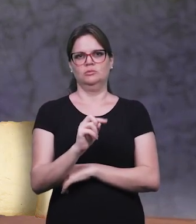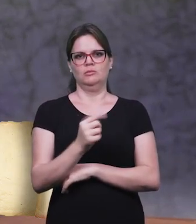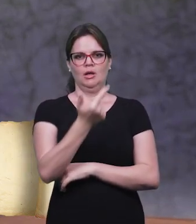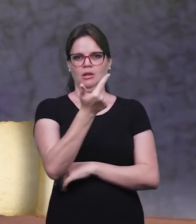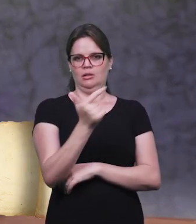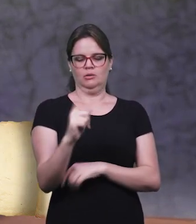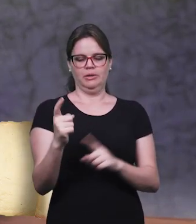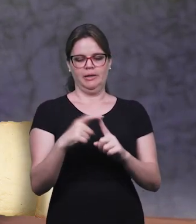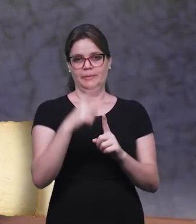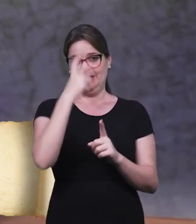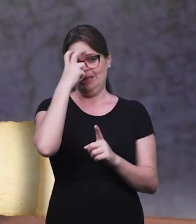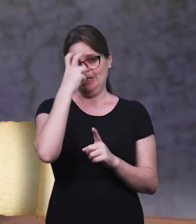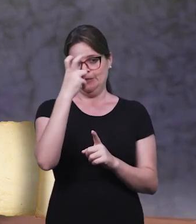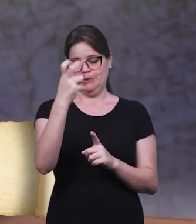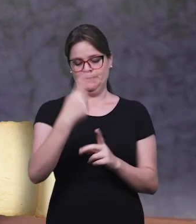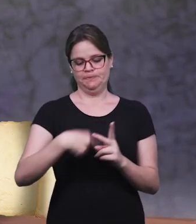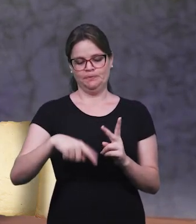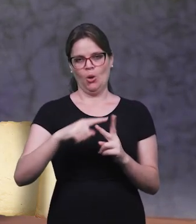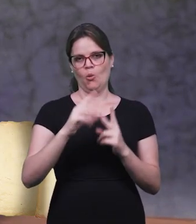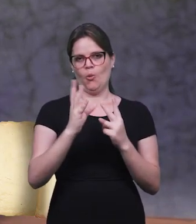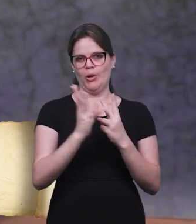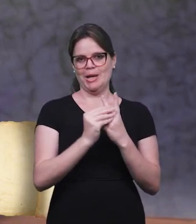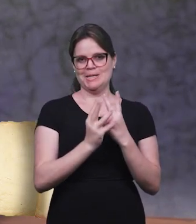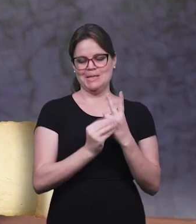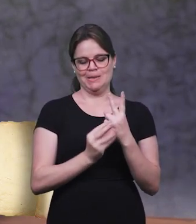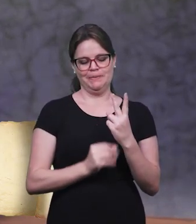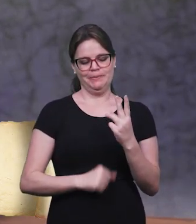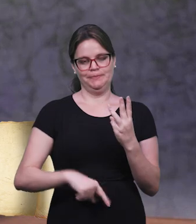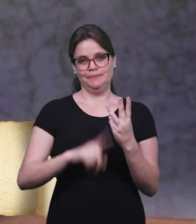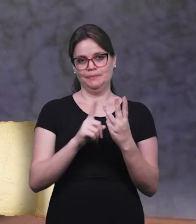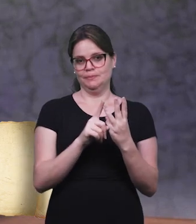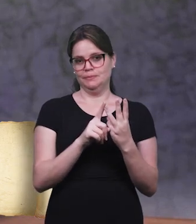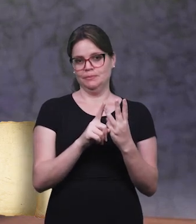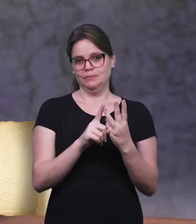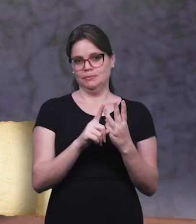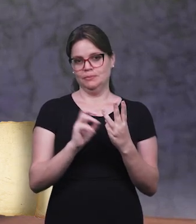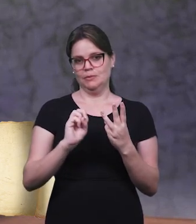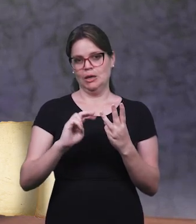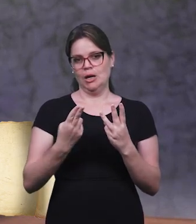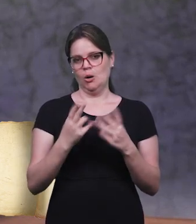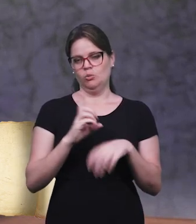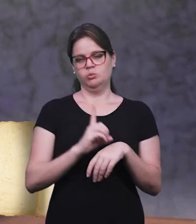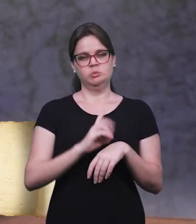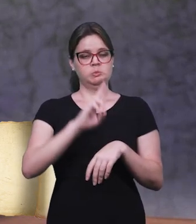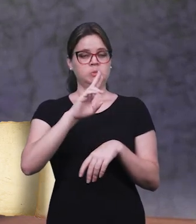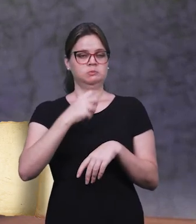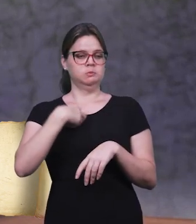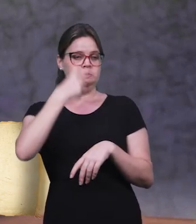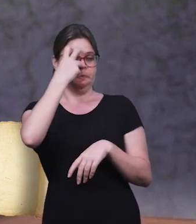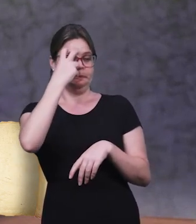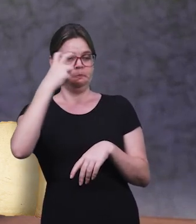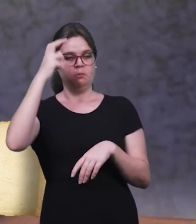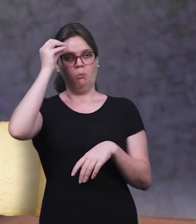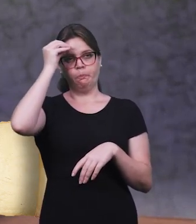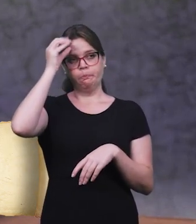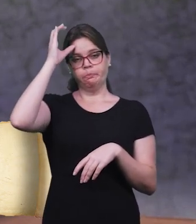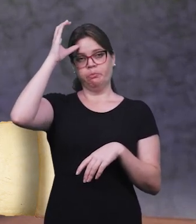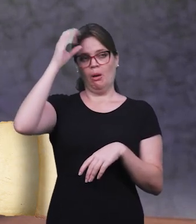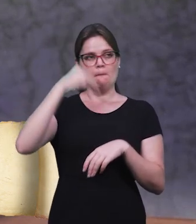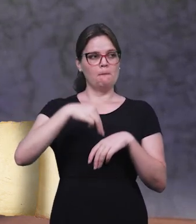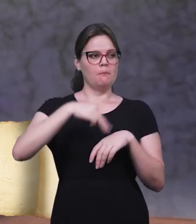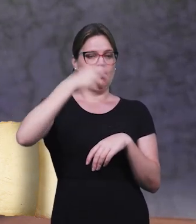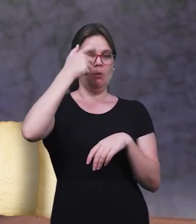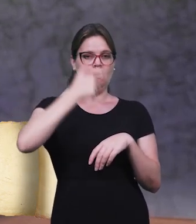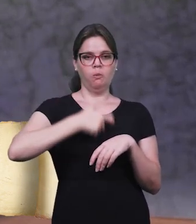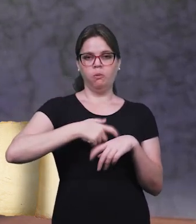mundo. Não tem a inteligência, não tem o conhecimento, não tem os doutores, não tem os